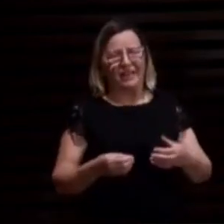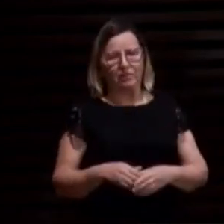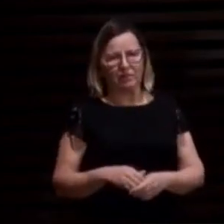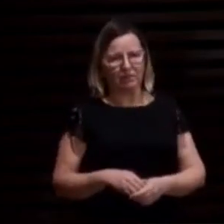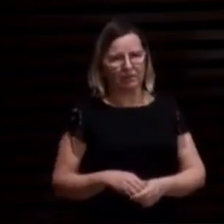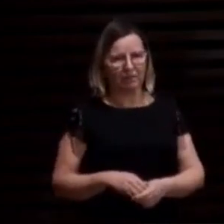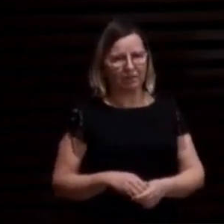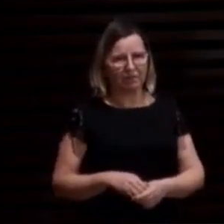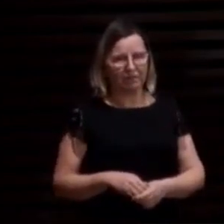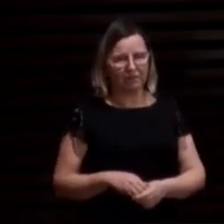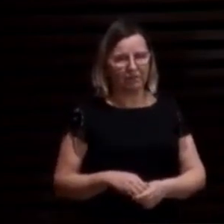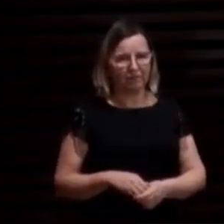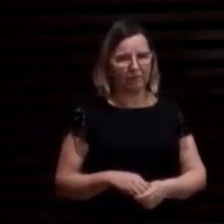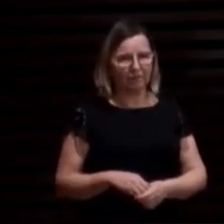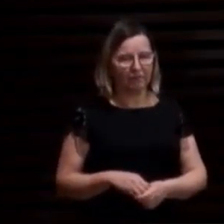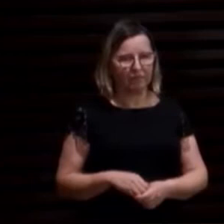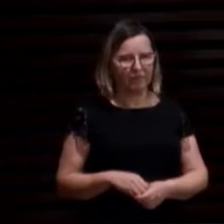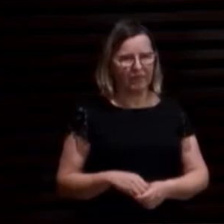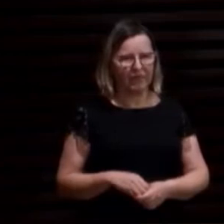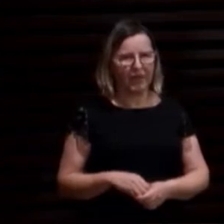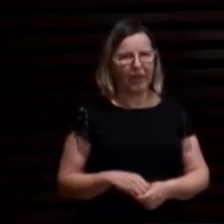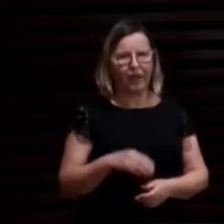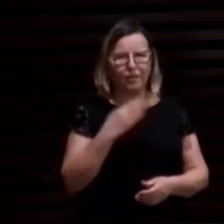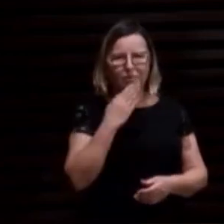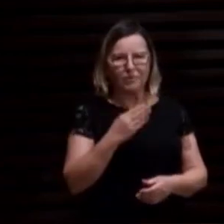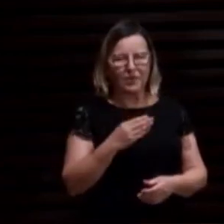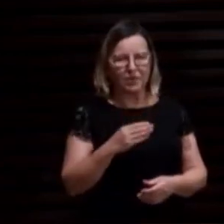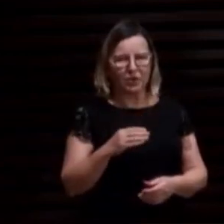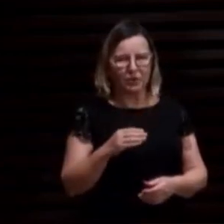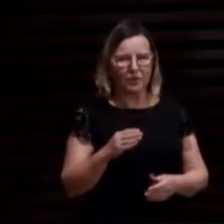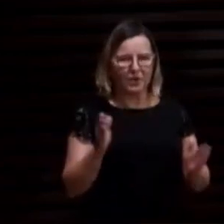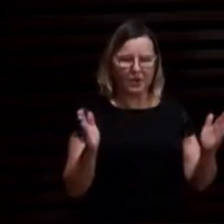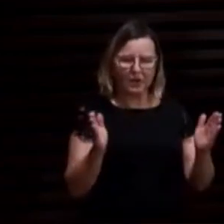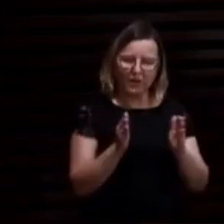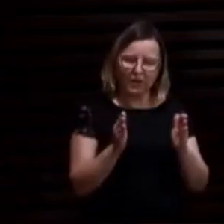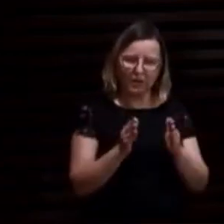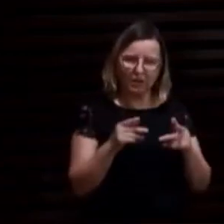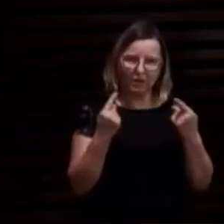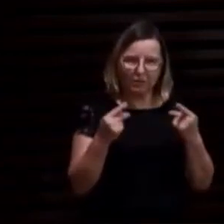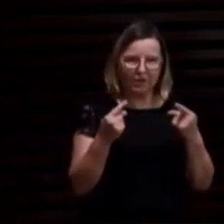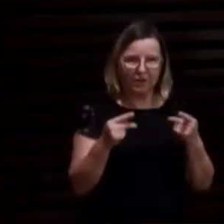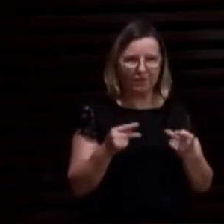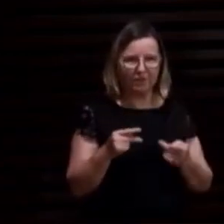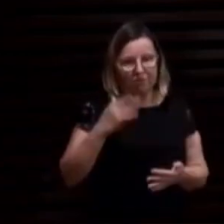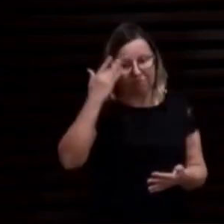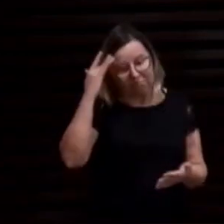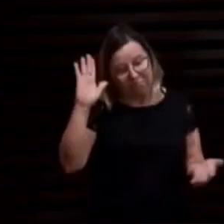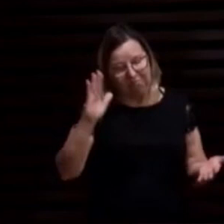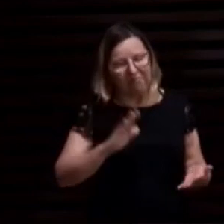Não dá para fazer isso, diminui a pregação. Aí a gente fica entre o, sei lá.